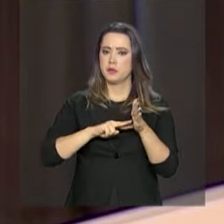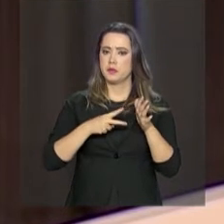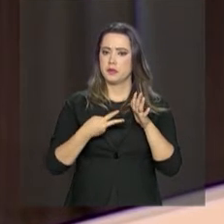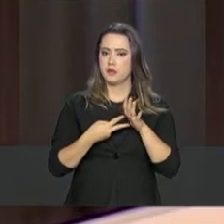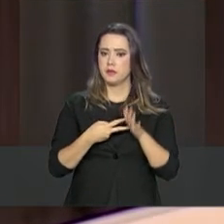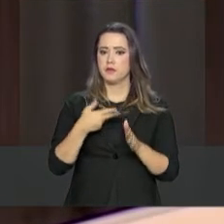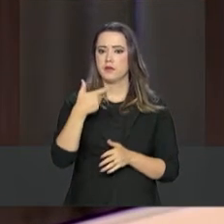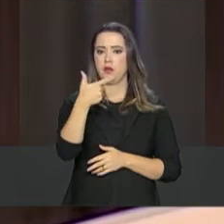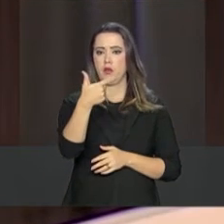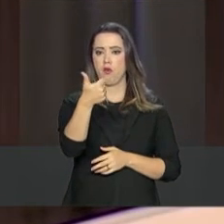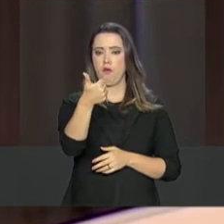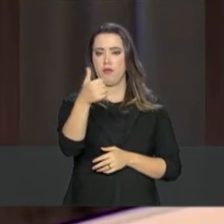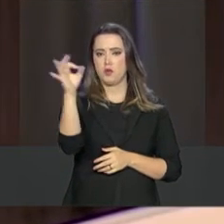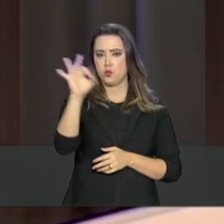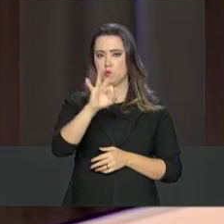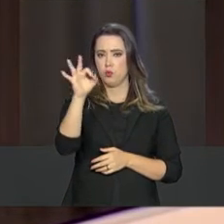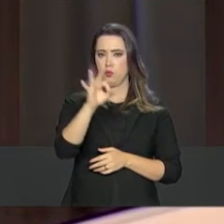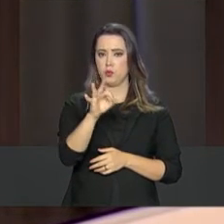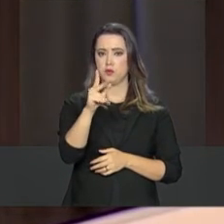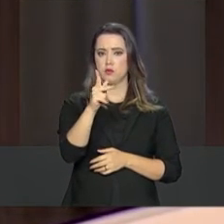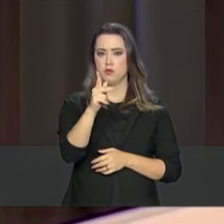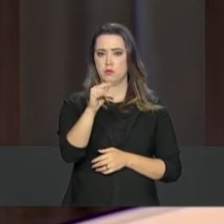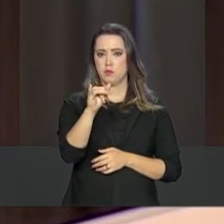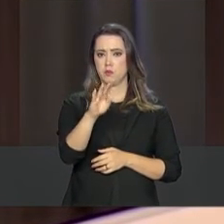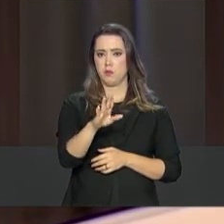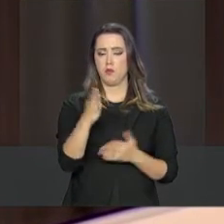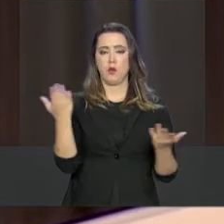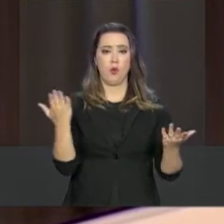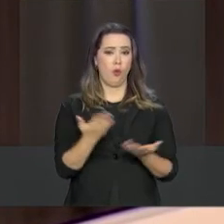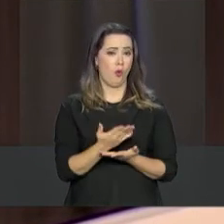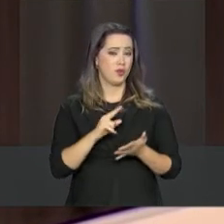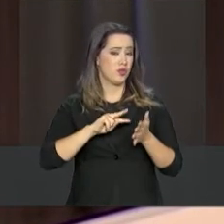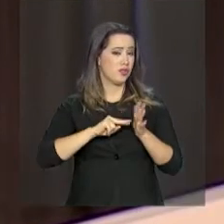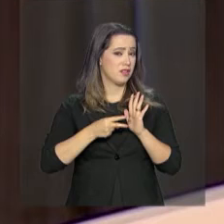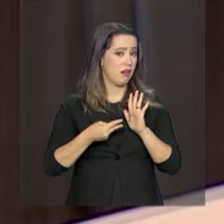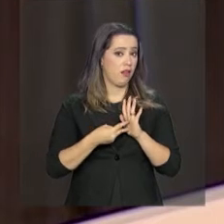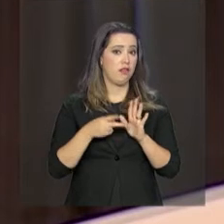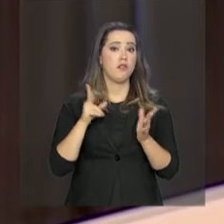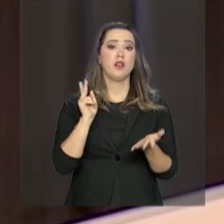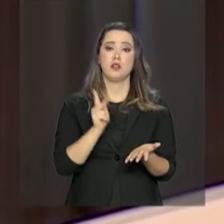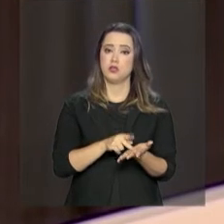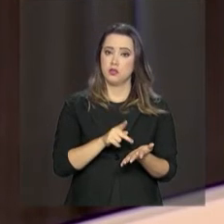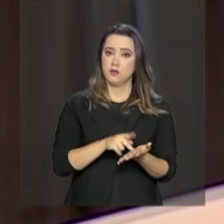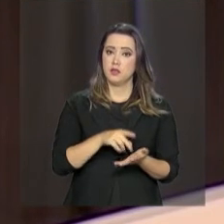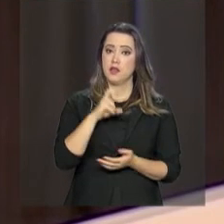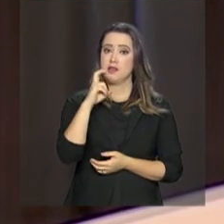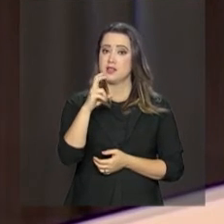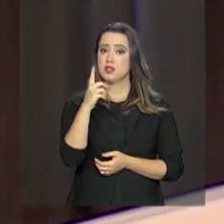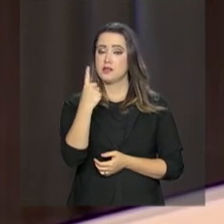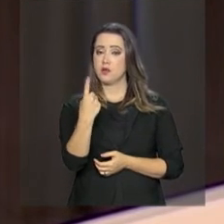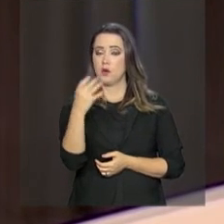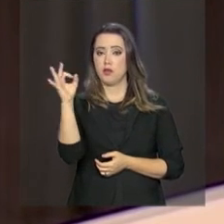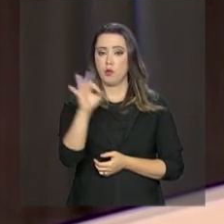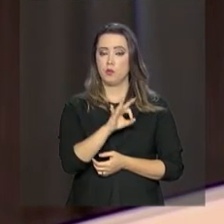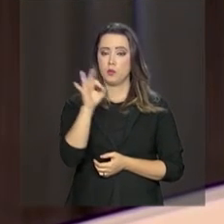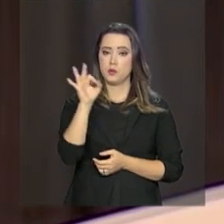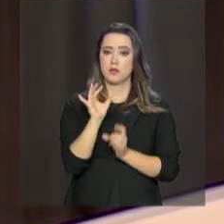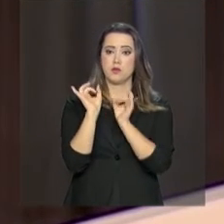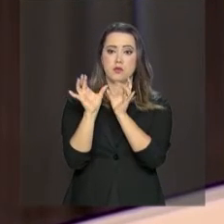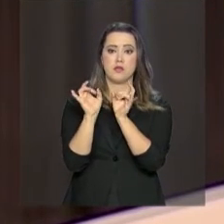PIB, a indústria brasileira responde por 51% das exportações brasileiras.